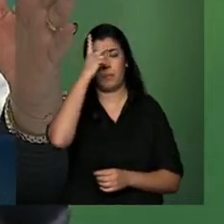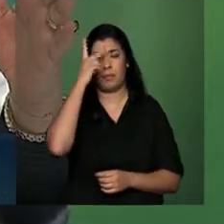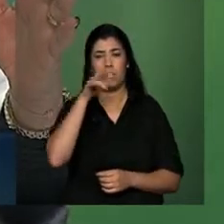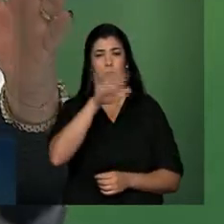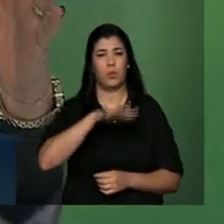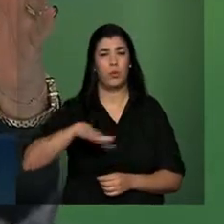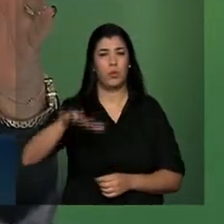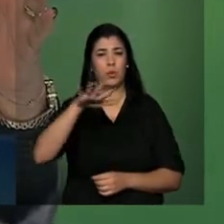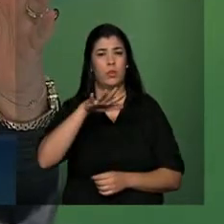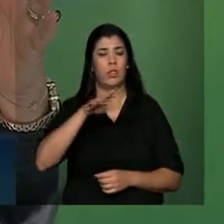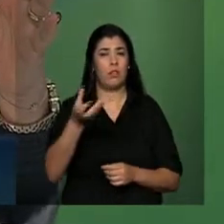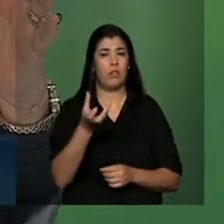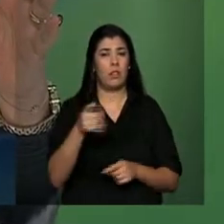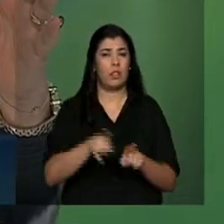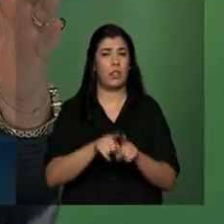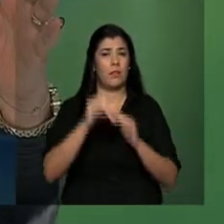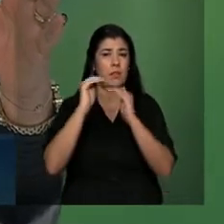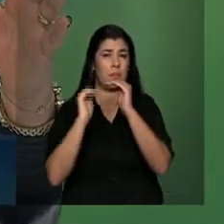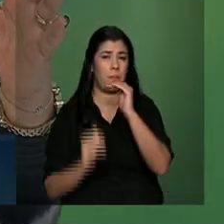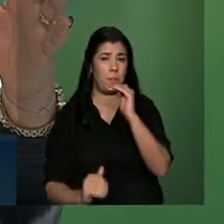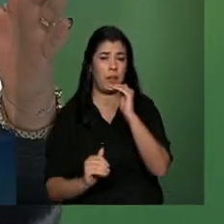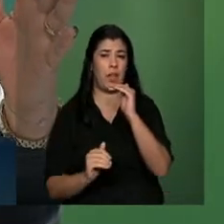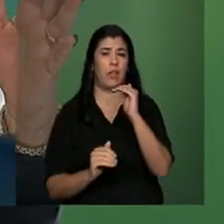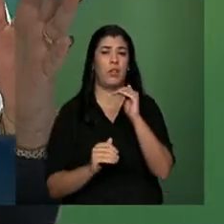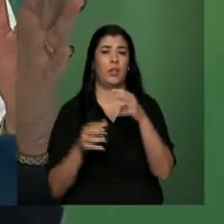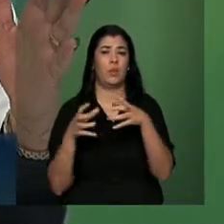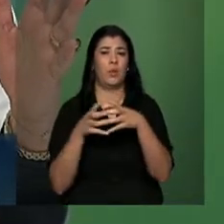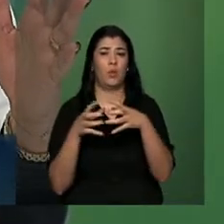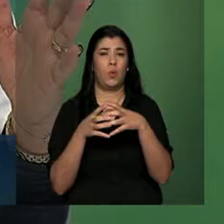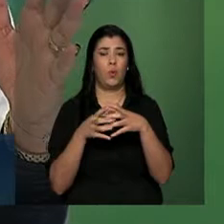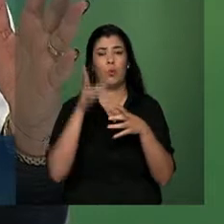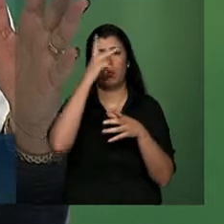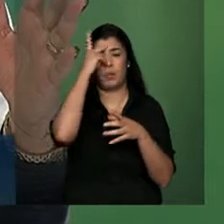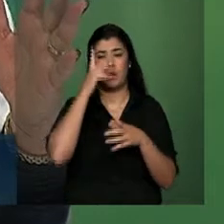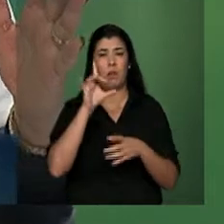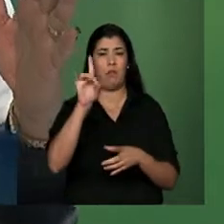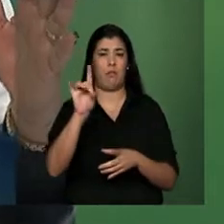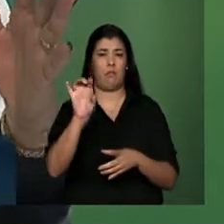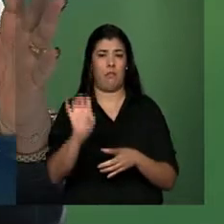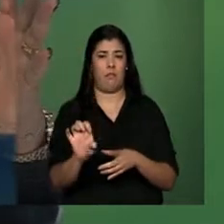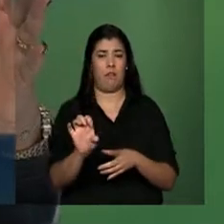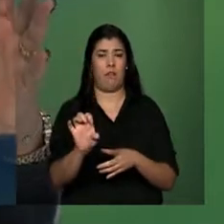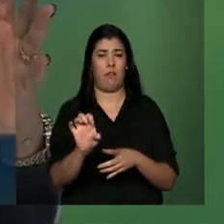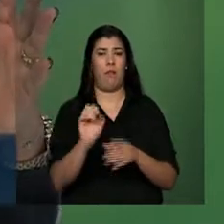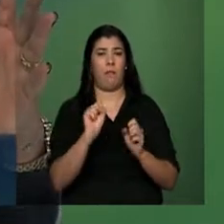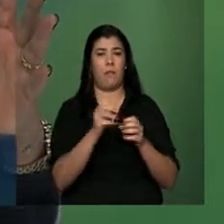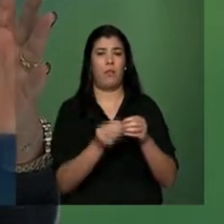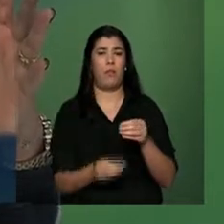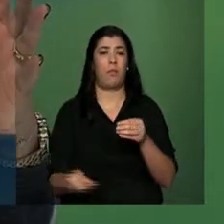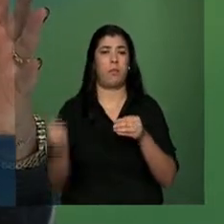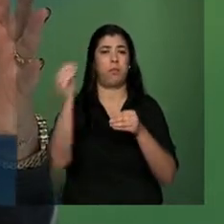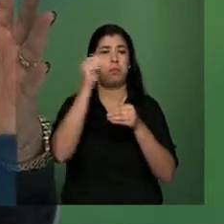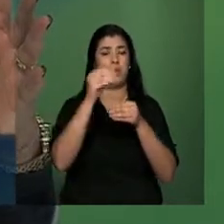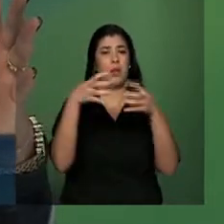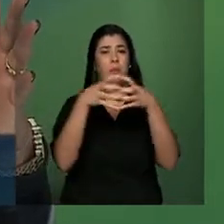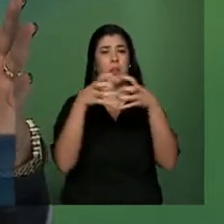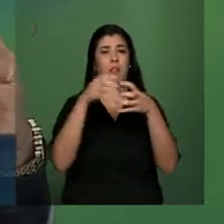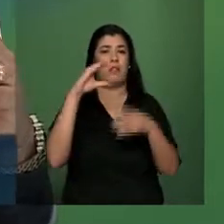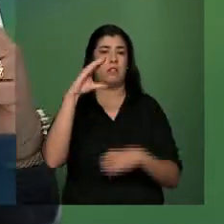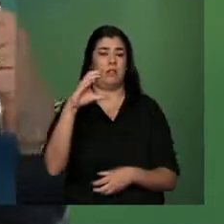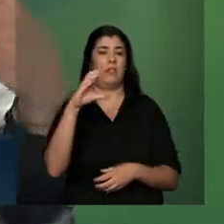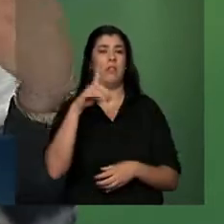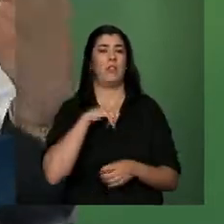queremos que pequenos produtores da classe D e E tenham a condição de subir. O nosso programa será lançado em junho e a